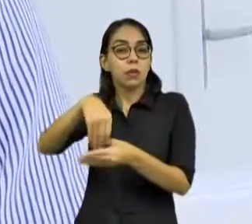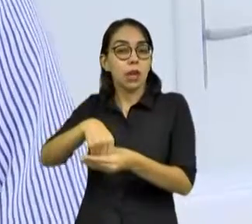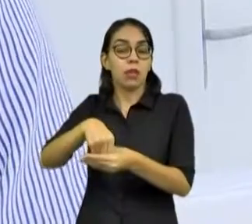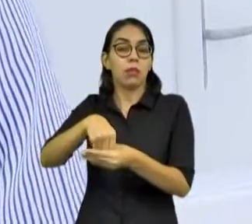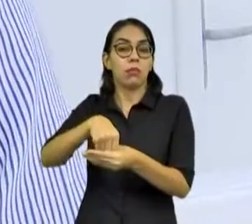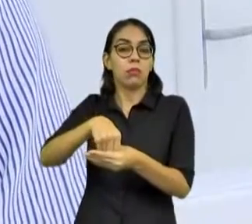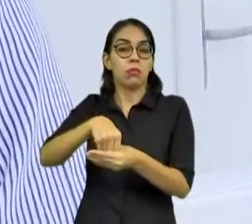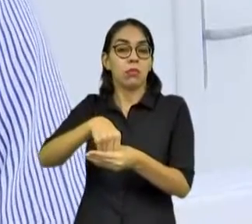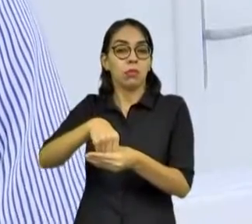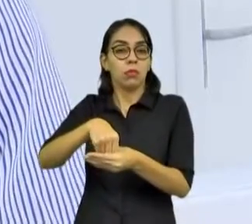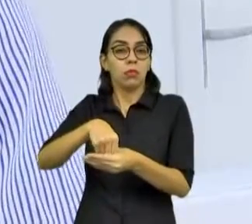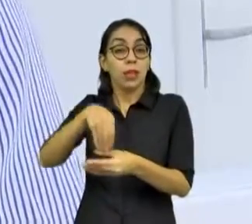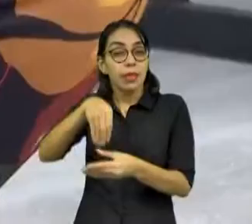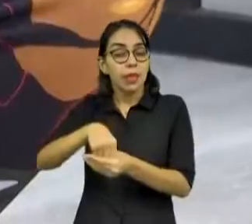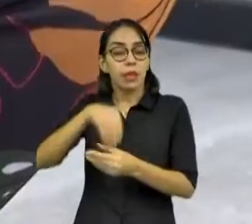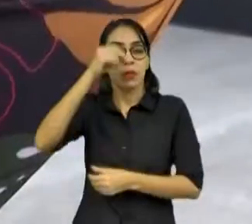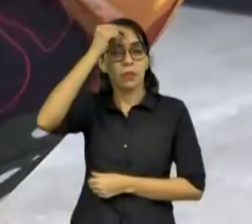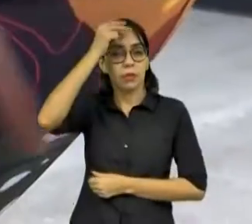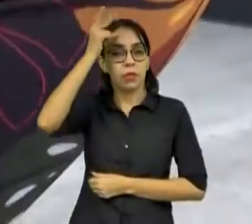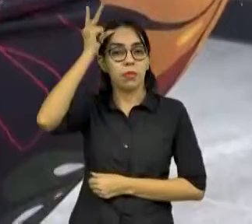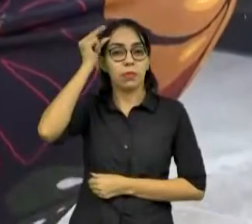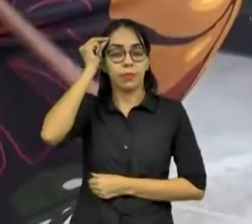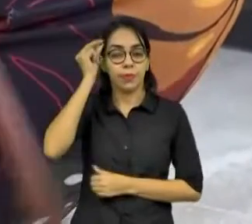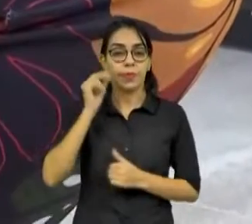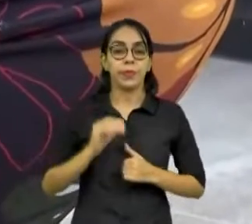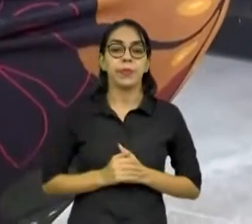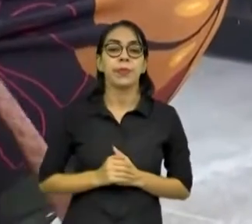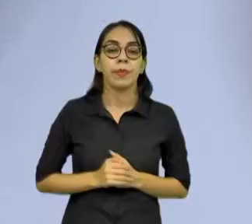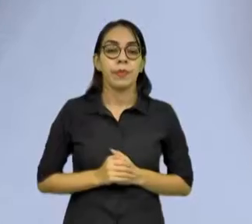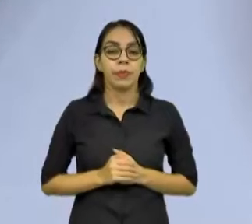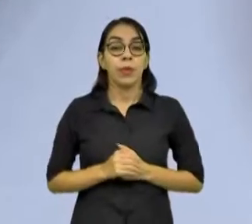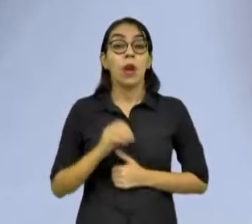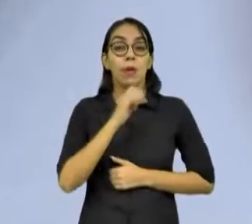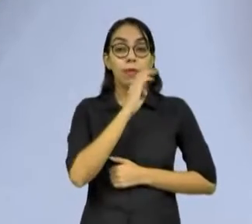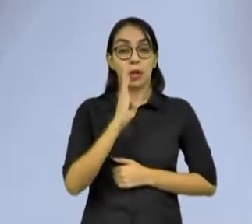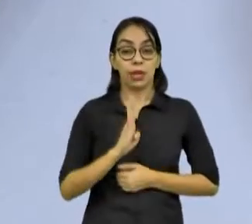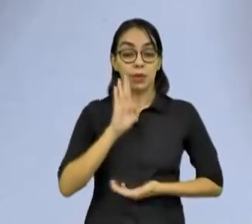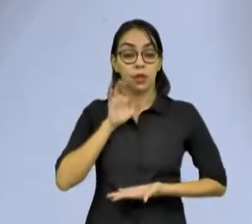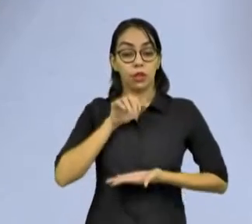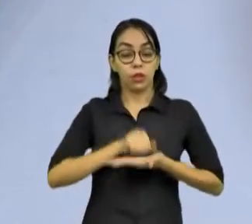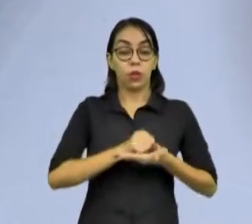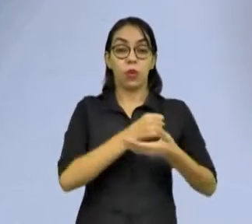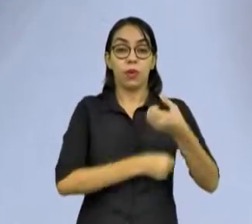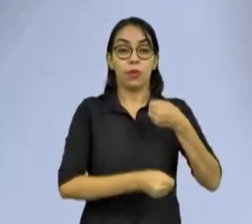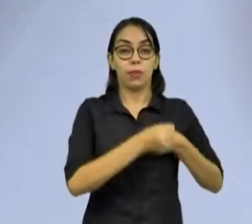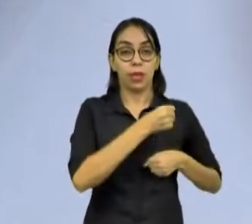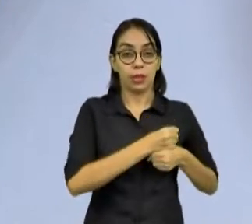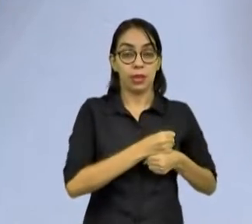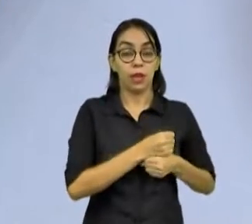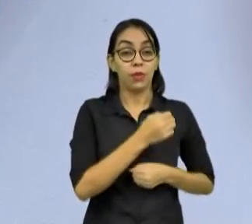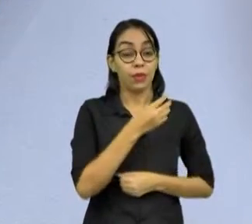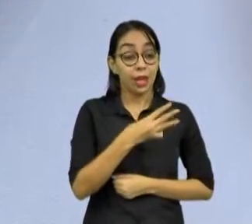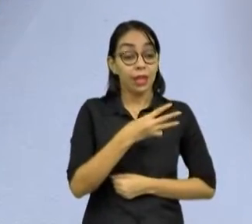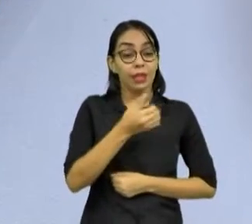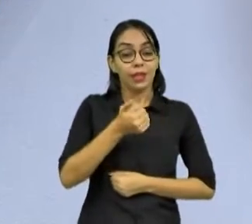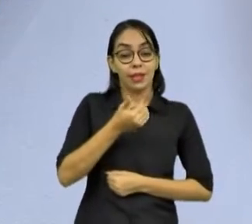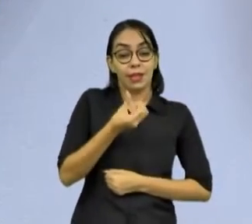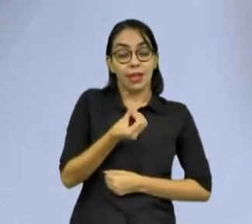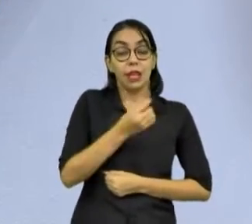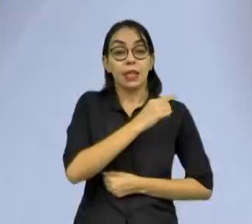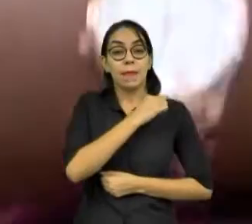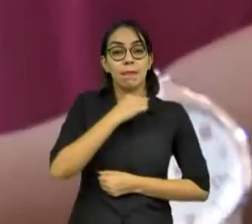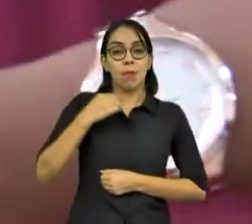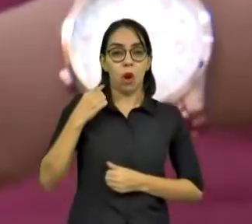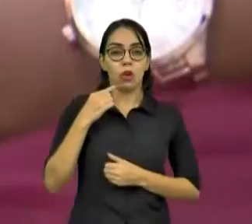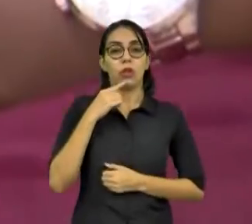para garantir a cidadania dessa população. O Brasil registrou no ano passado 316 mortes violentas de pessoas